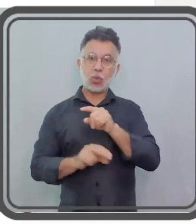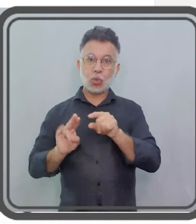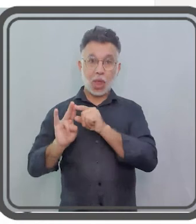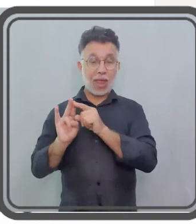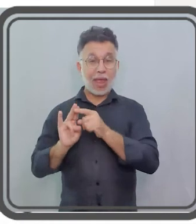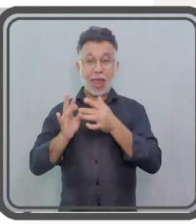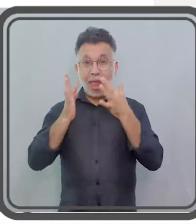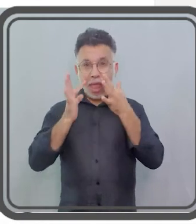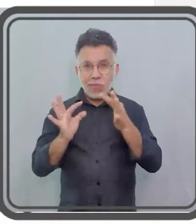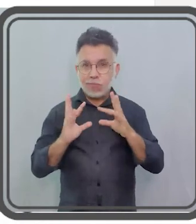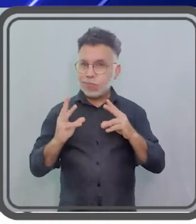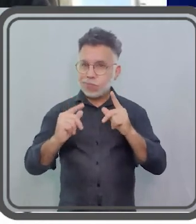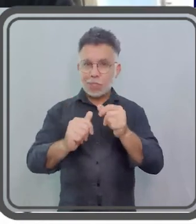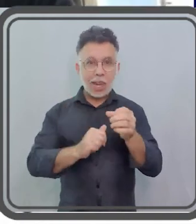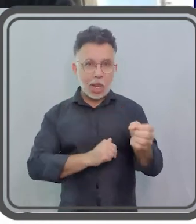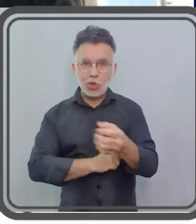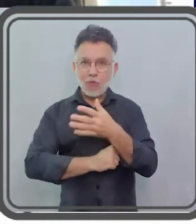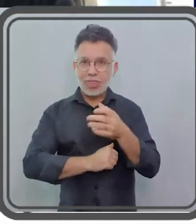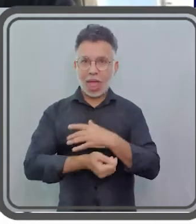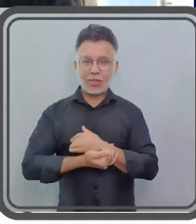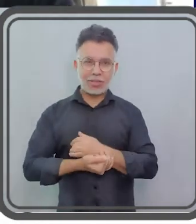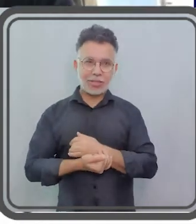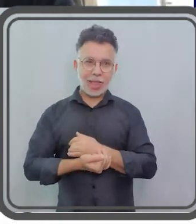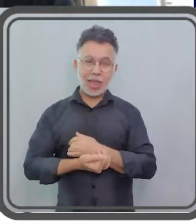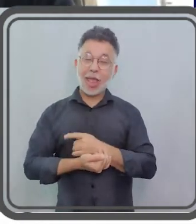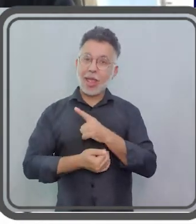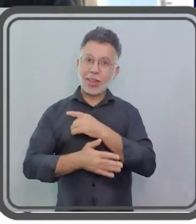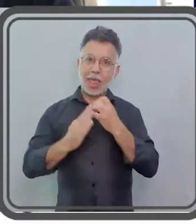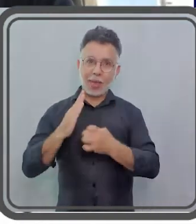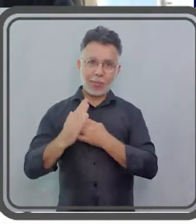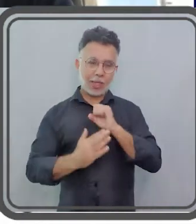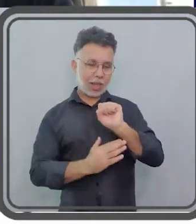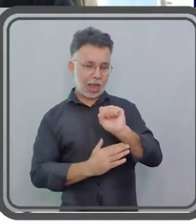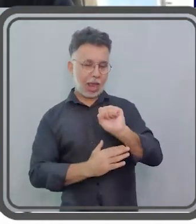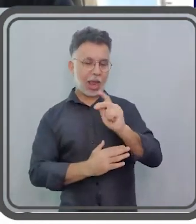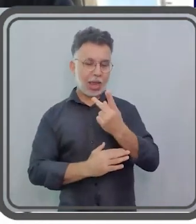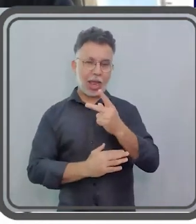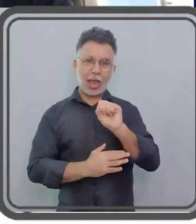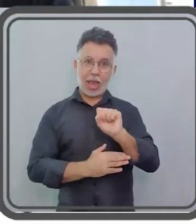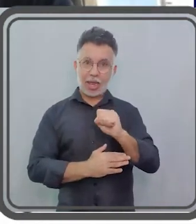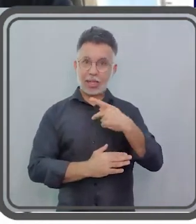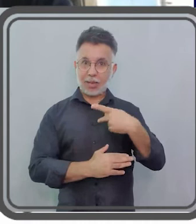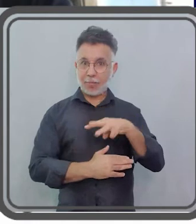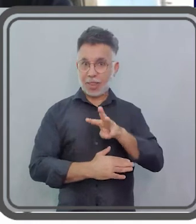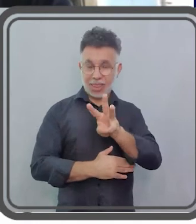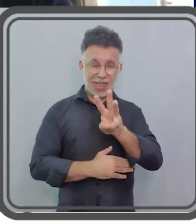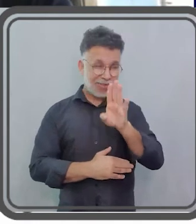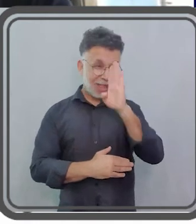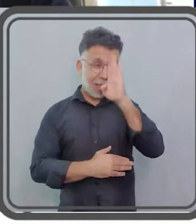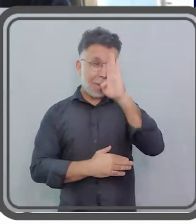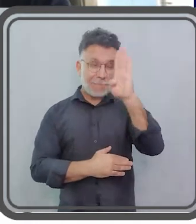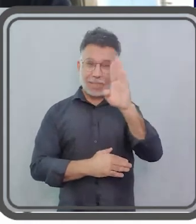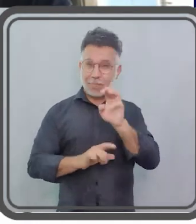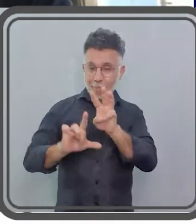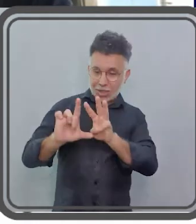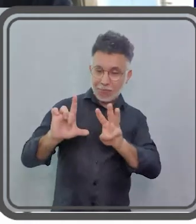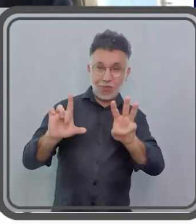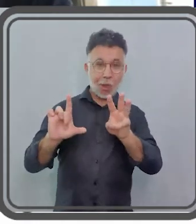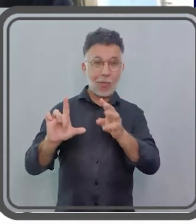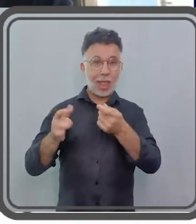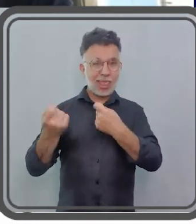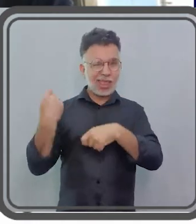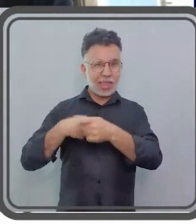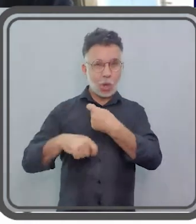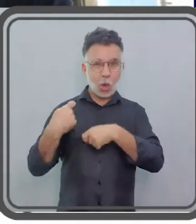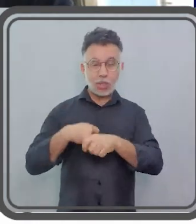ficar plugado nas novidades da HSPW, né, na principal plataforma de negócios, aí, mídia social de negócios